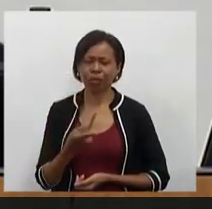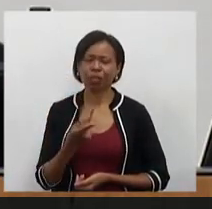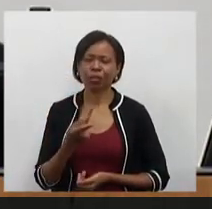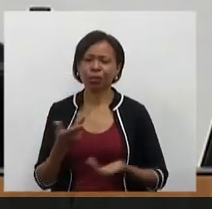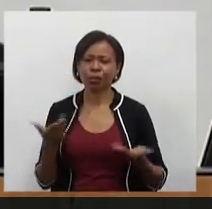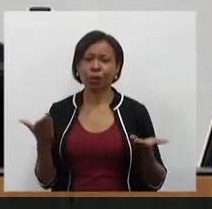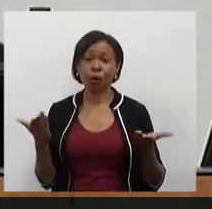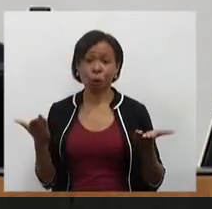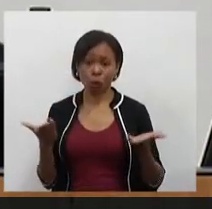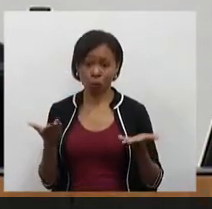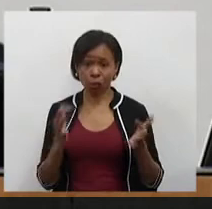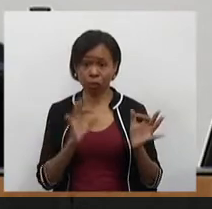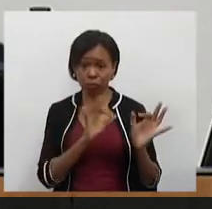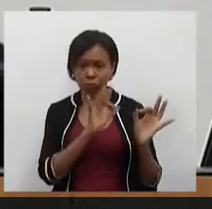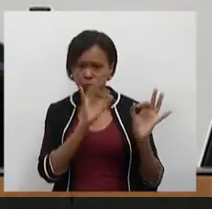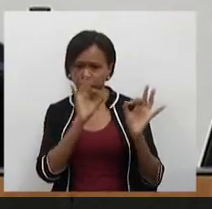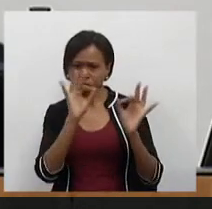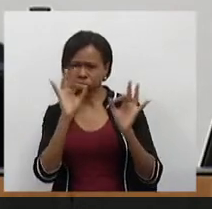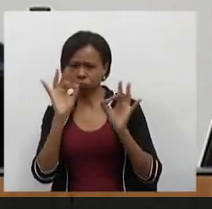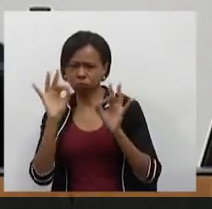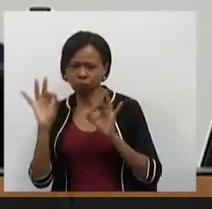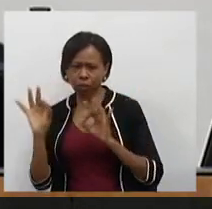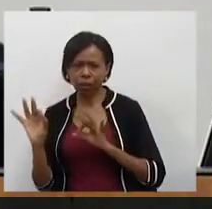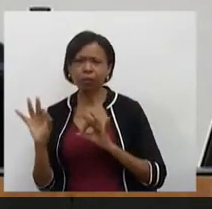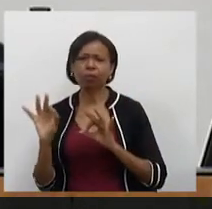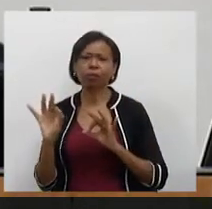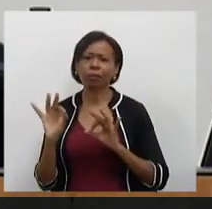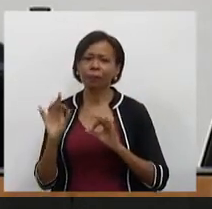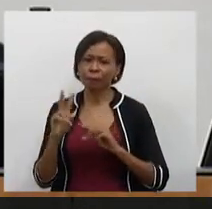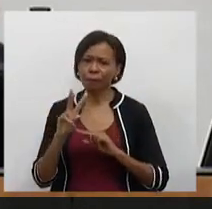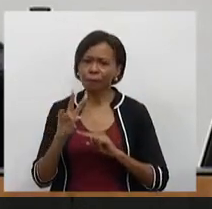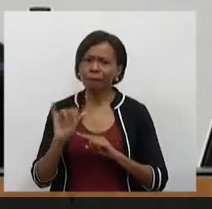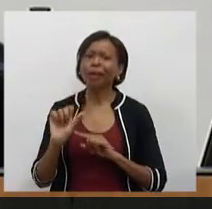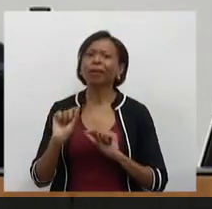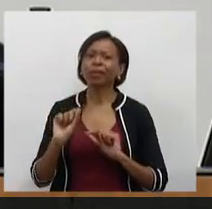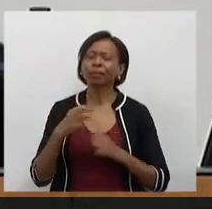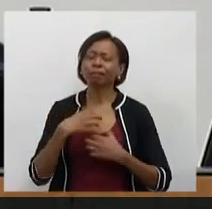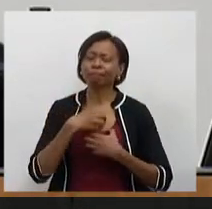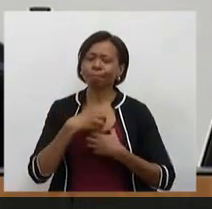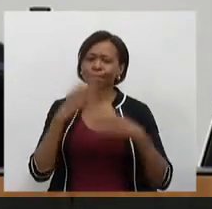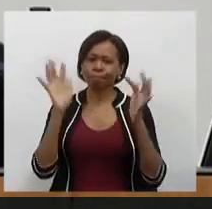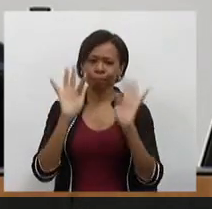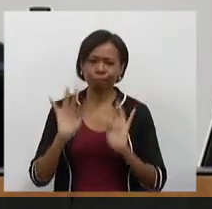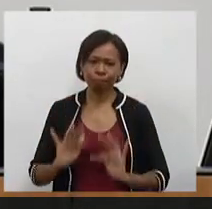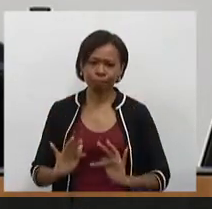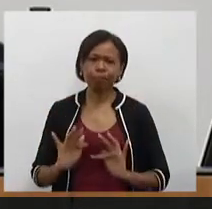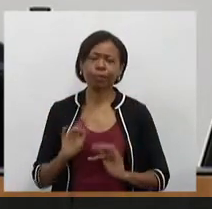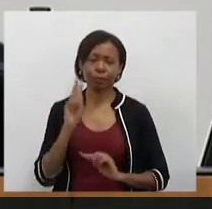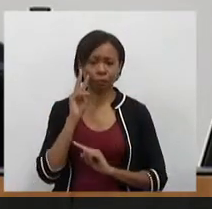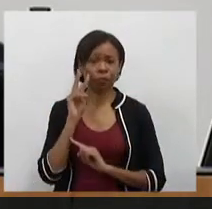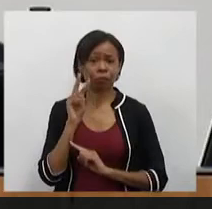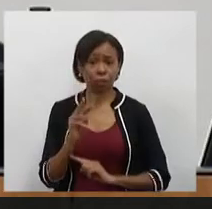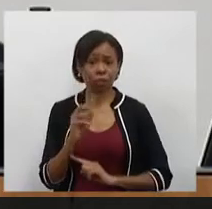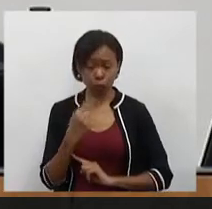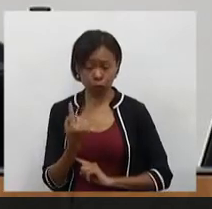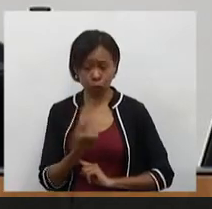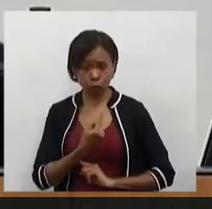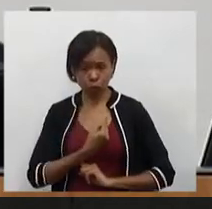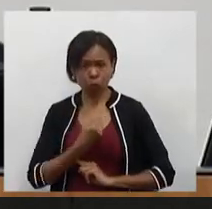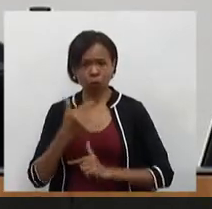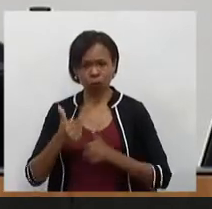até esse momento, vão sair daqui realmente felizes, né, por estarem aqui e vendo o que a gente faz